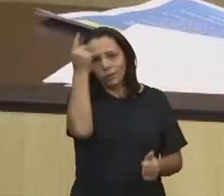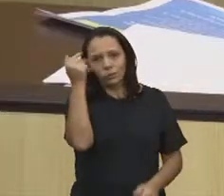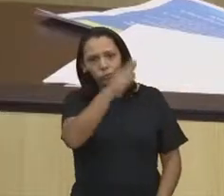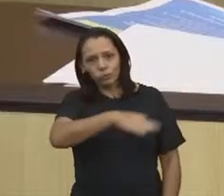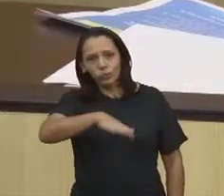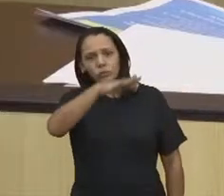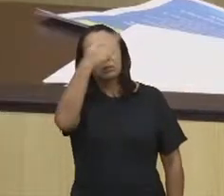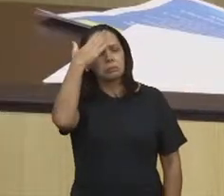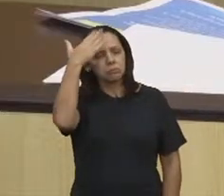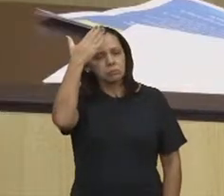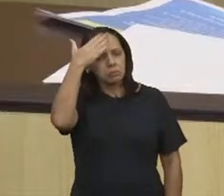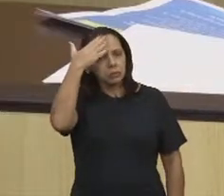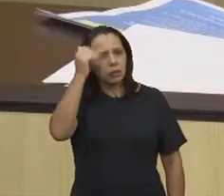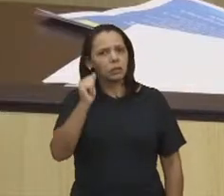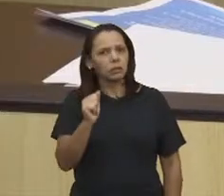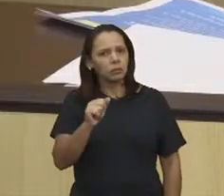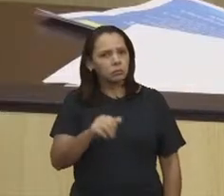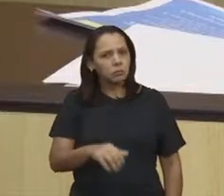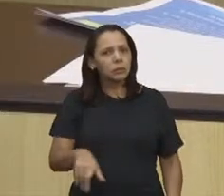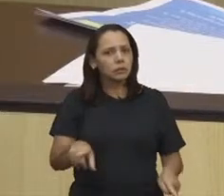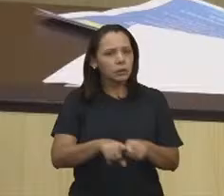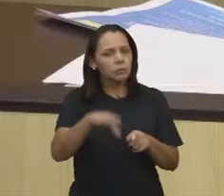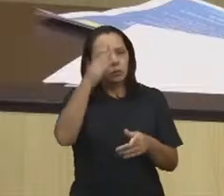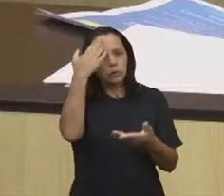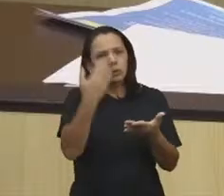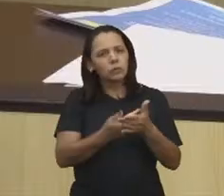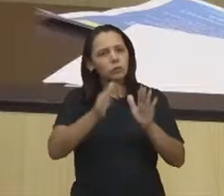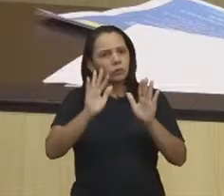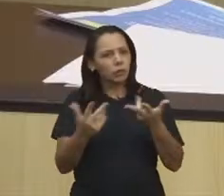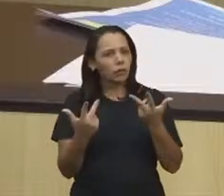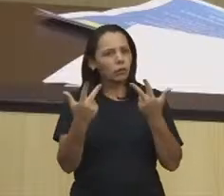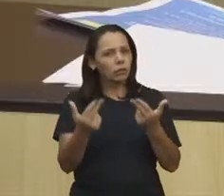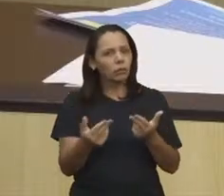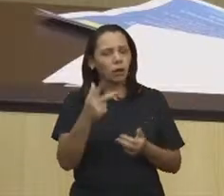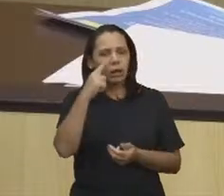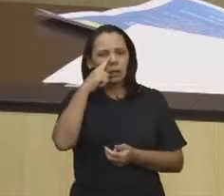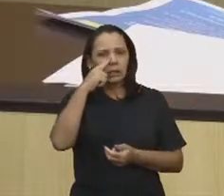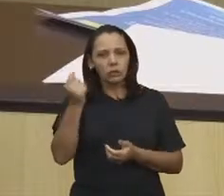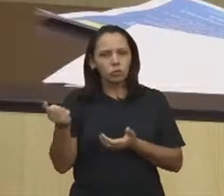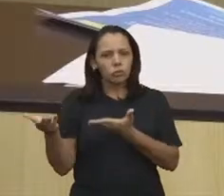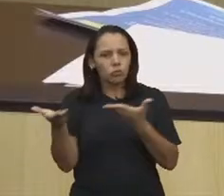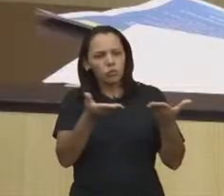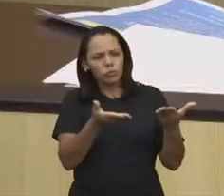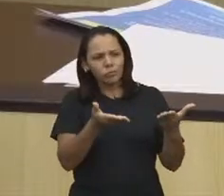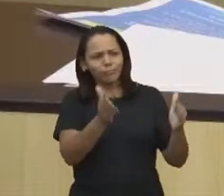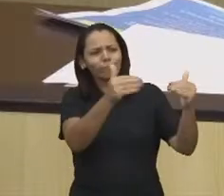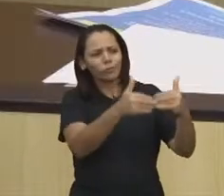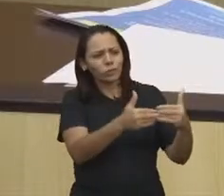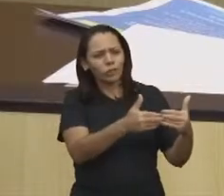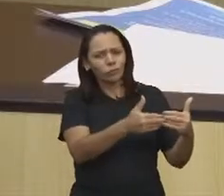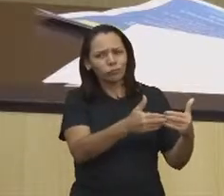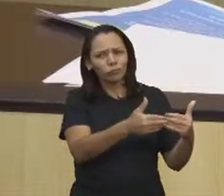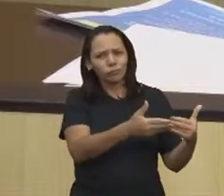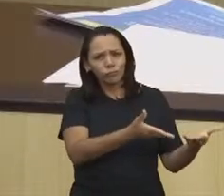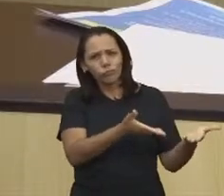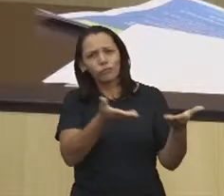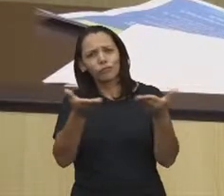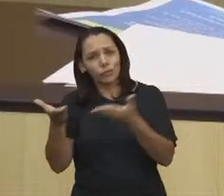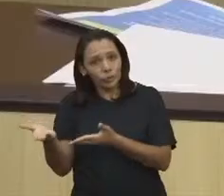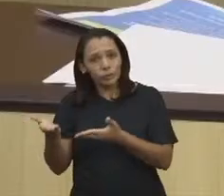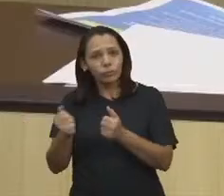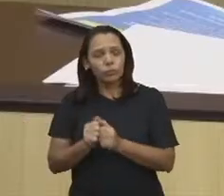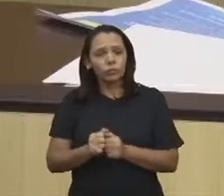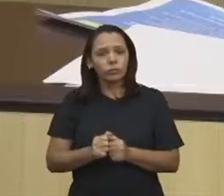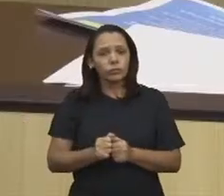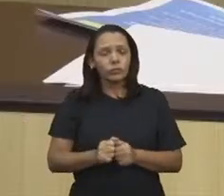acredito que já foi lá, né, descartar algum entulho naquele local, chegou lá, a porteira está fechada, tem que voltar para trás, né? Diferente de muitos leves que tem